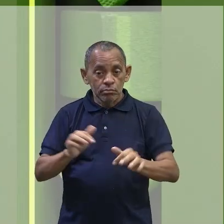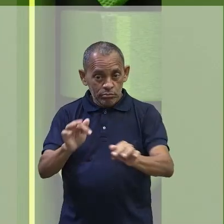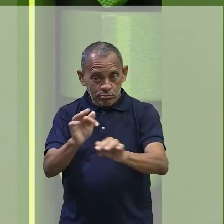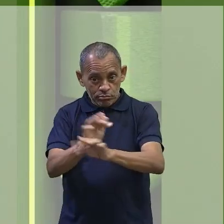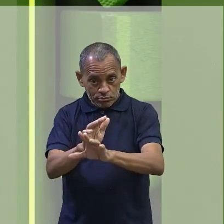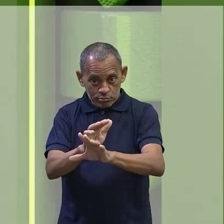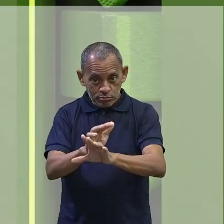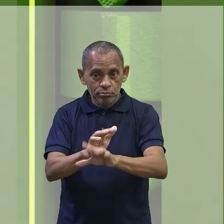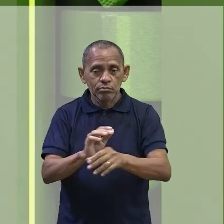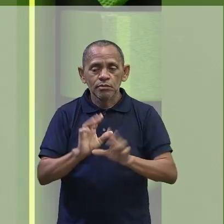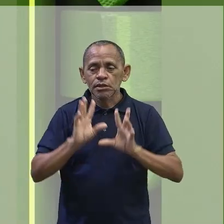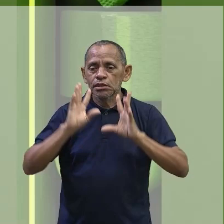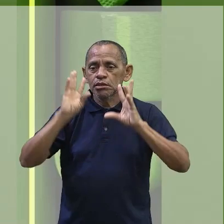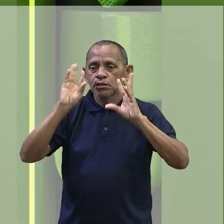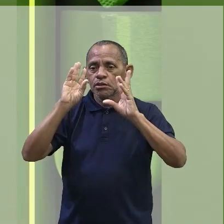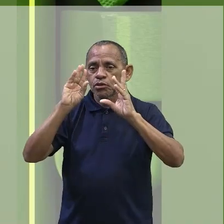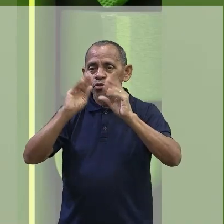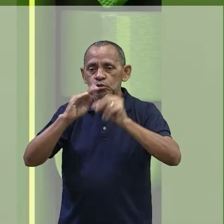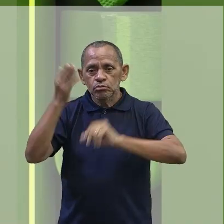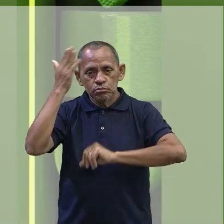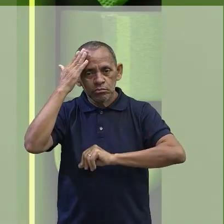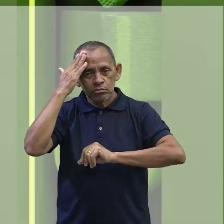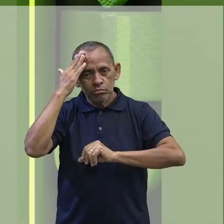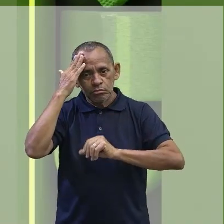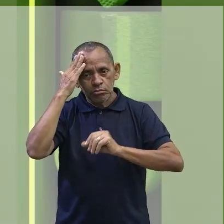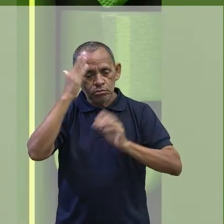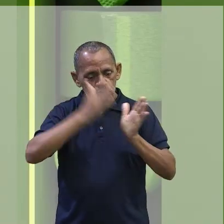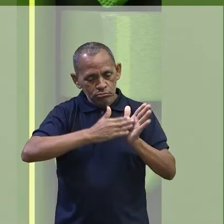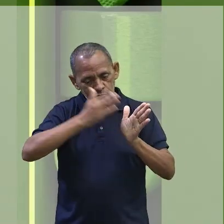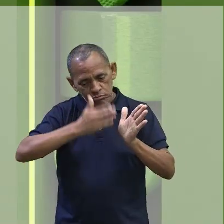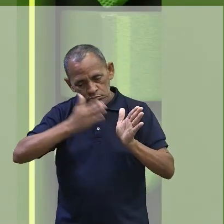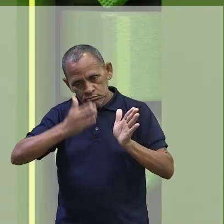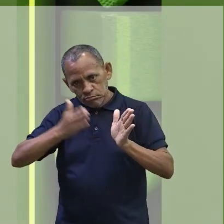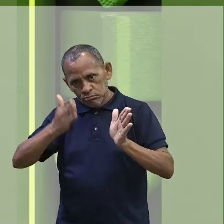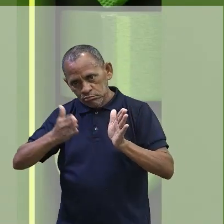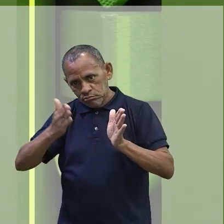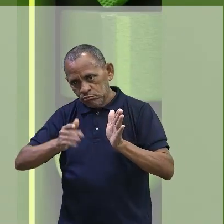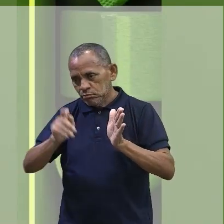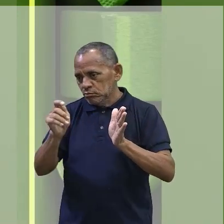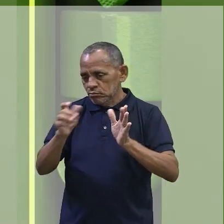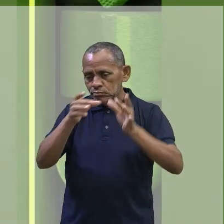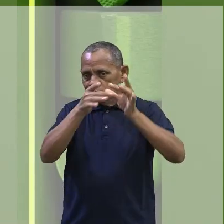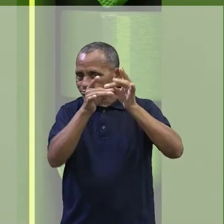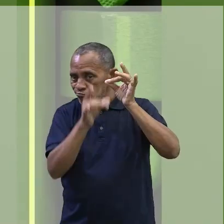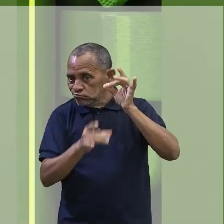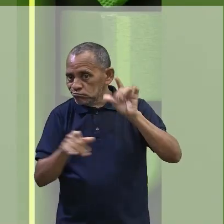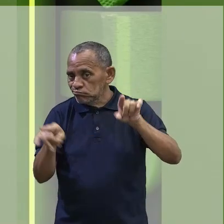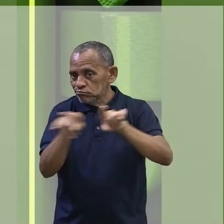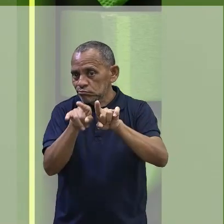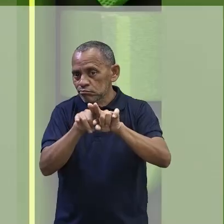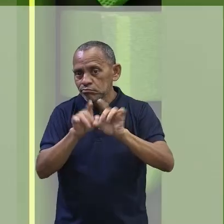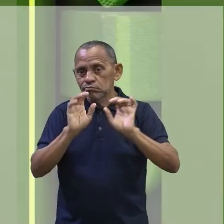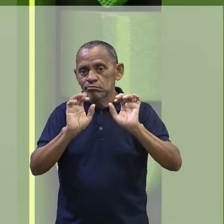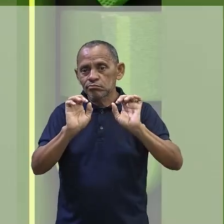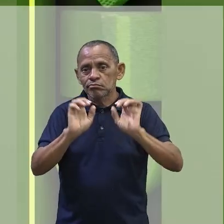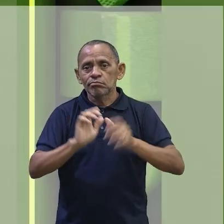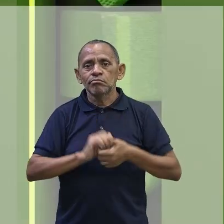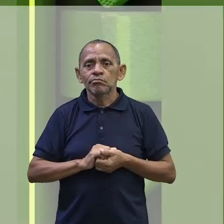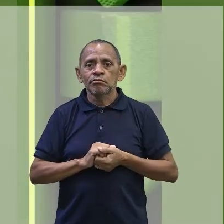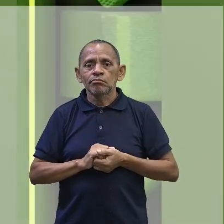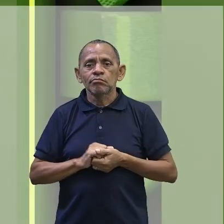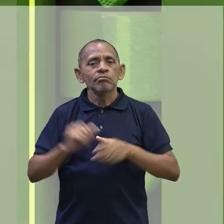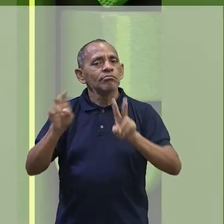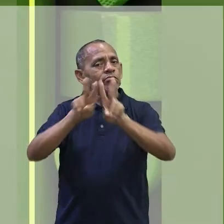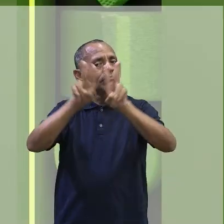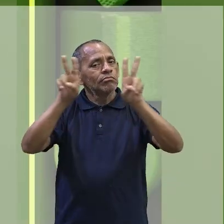completamos todo esse entendimento que nós temos aí um pouco mais detalhado, né, sobre